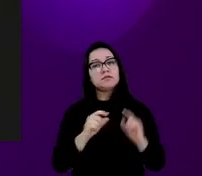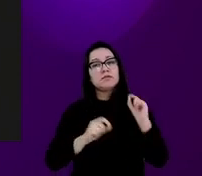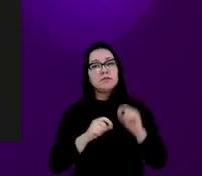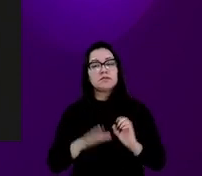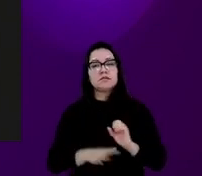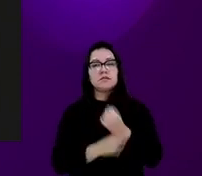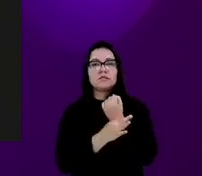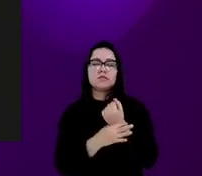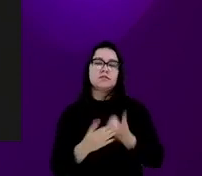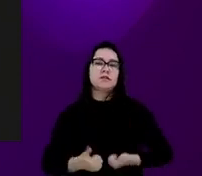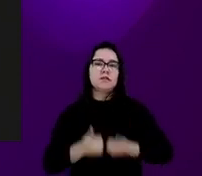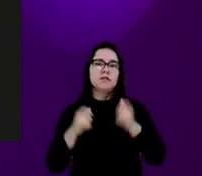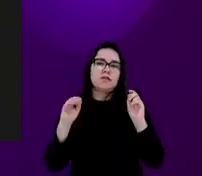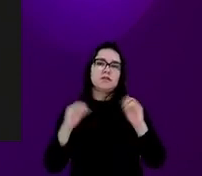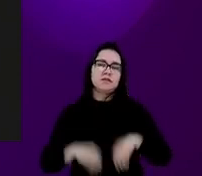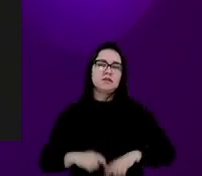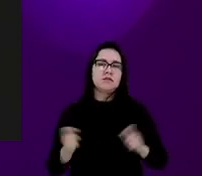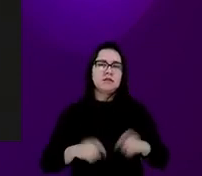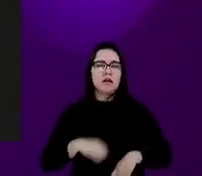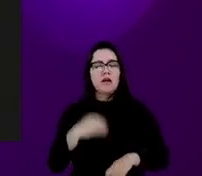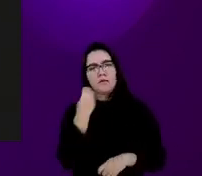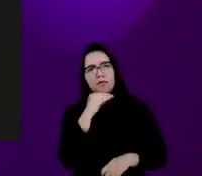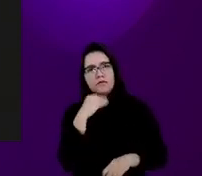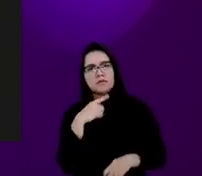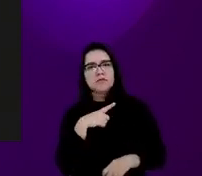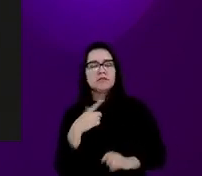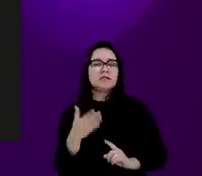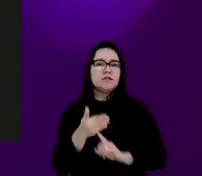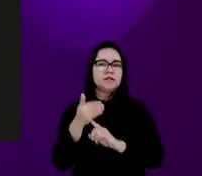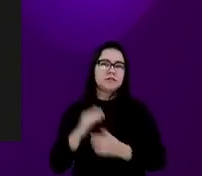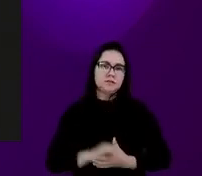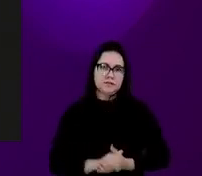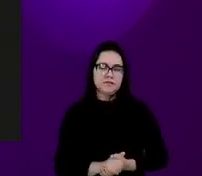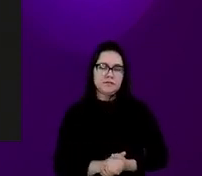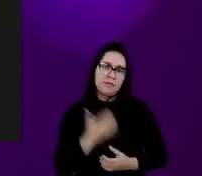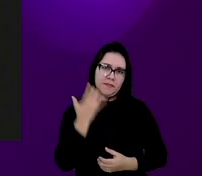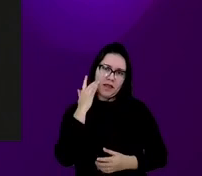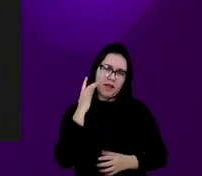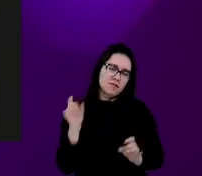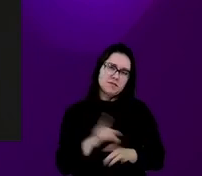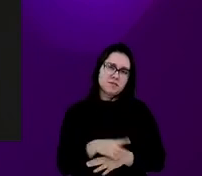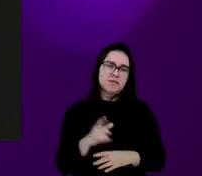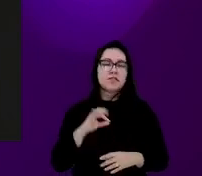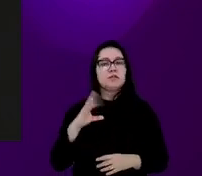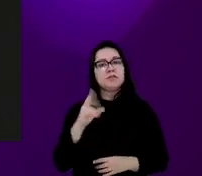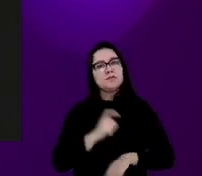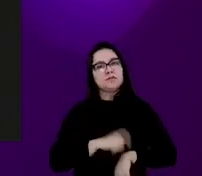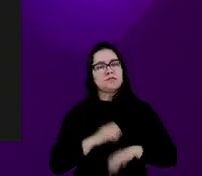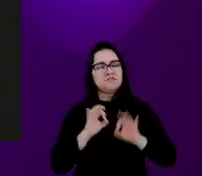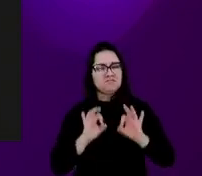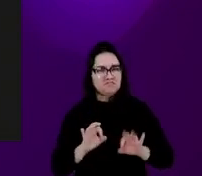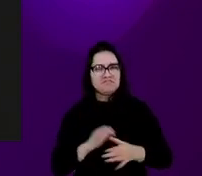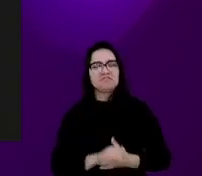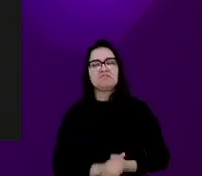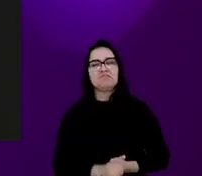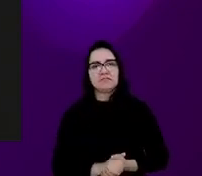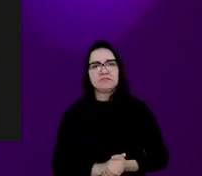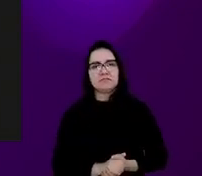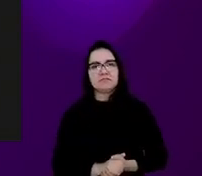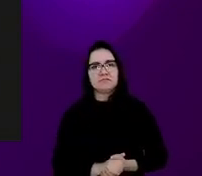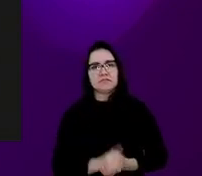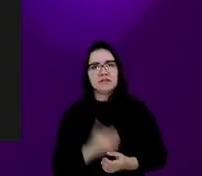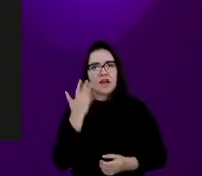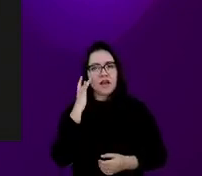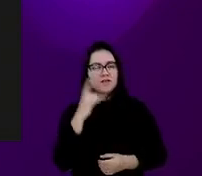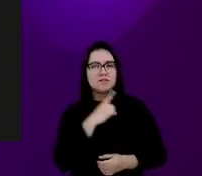melhor aproveitamento da técnica. Então, eu acho que é isso, acho que tudo tem seu tempo, eu acho que a gente não pode